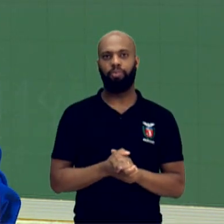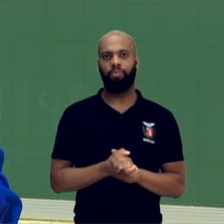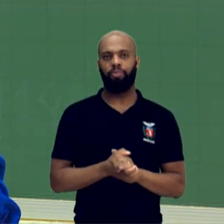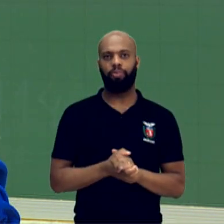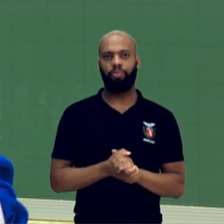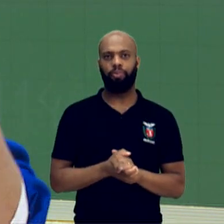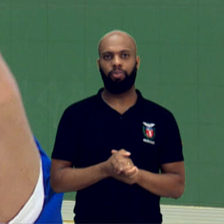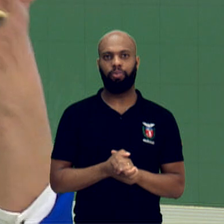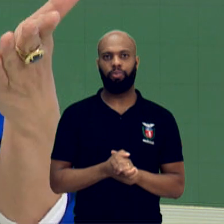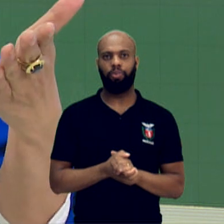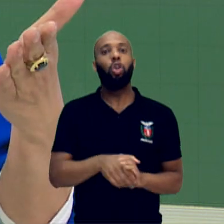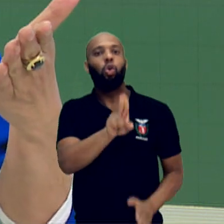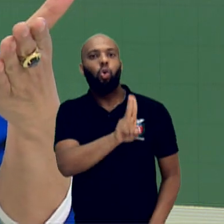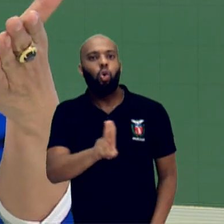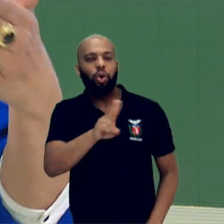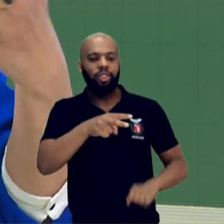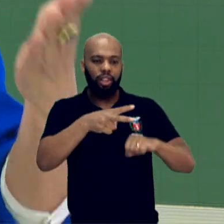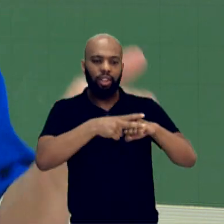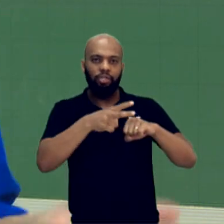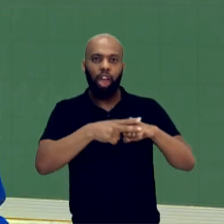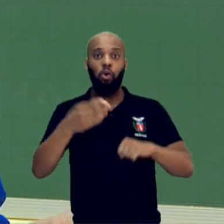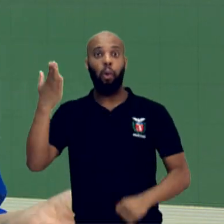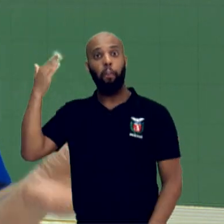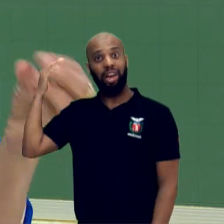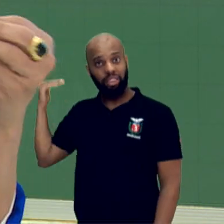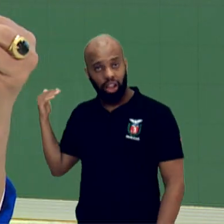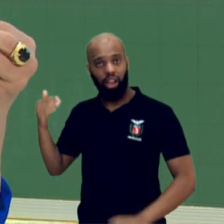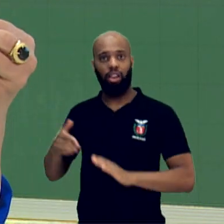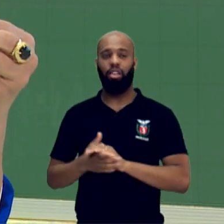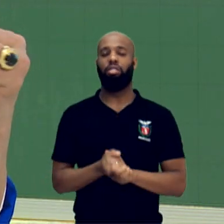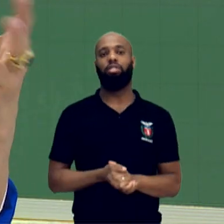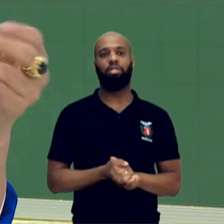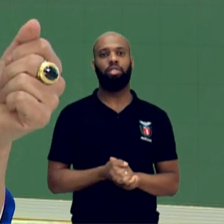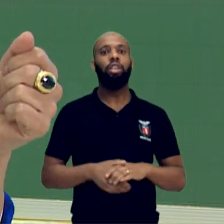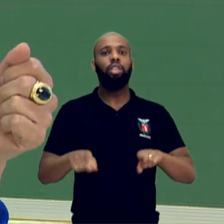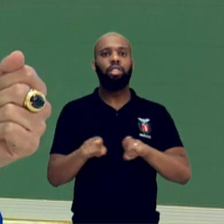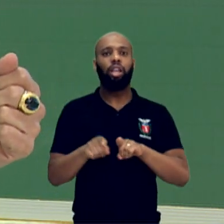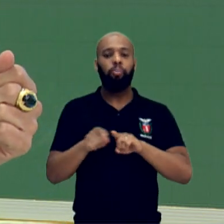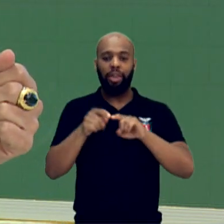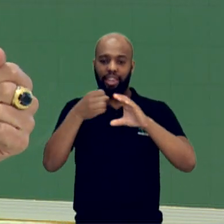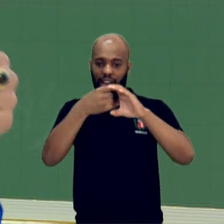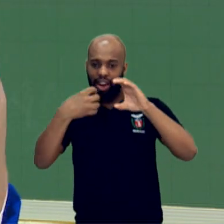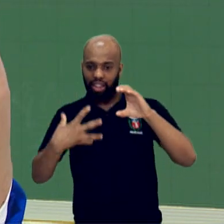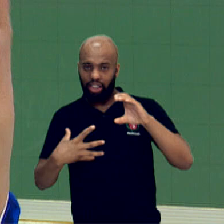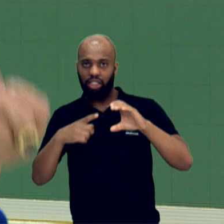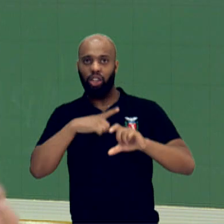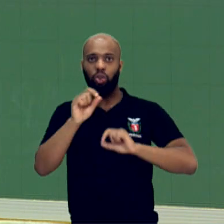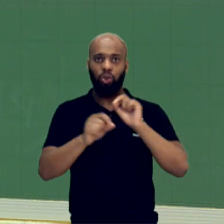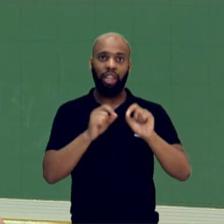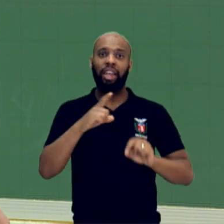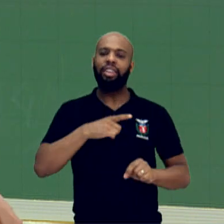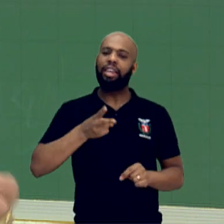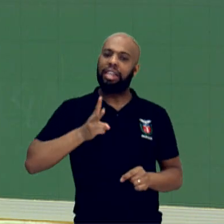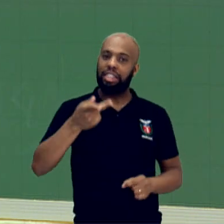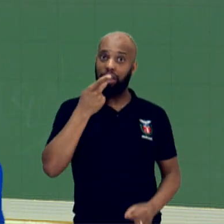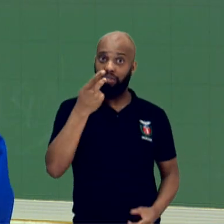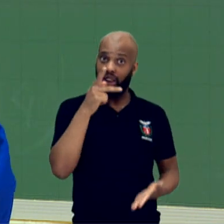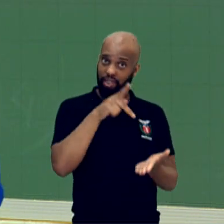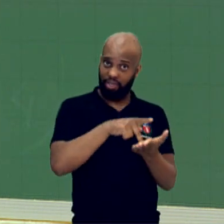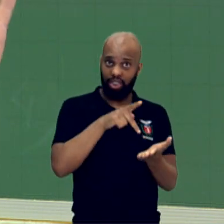por exemplo, uso do verbo no passado. Outra característica dela é pautado na